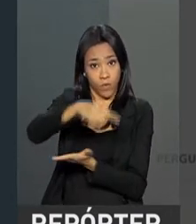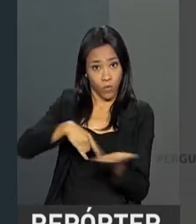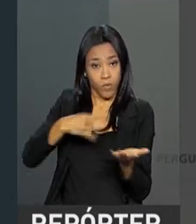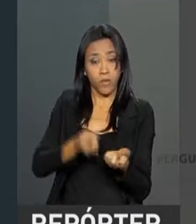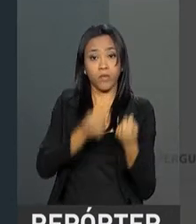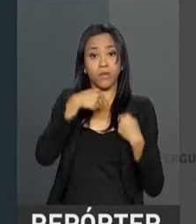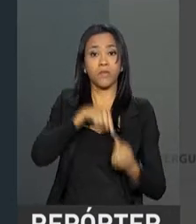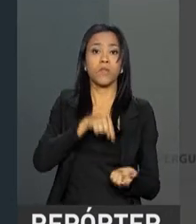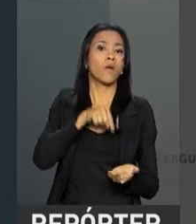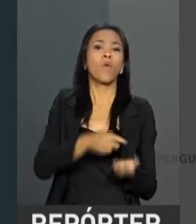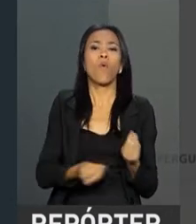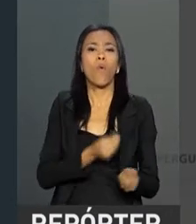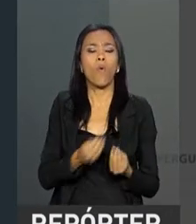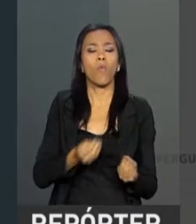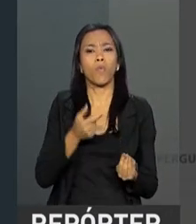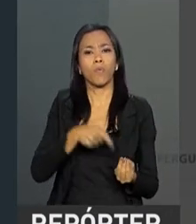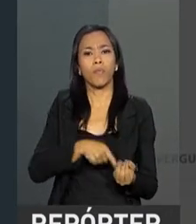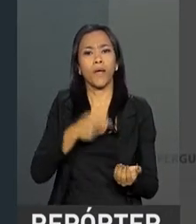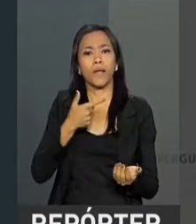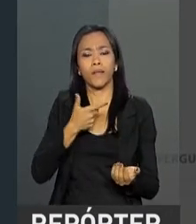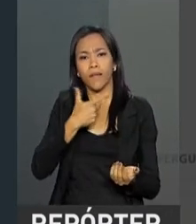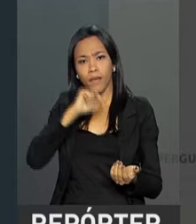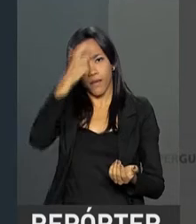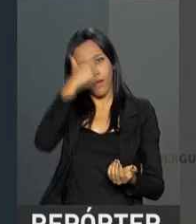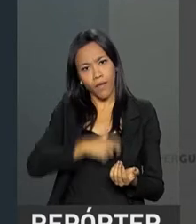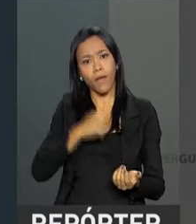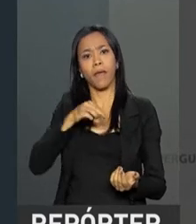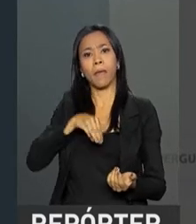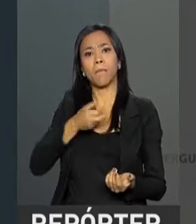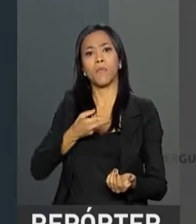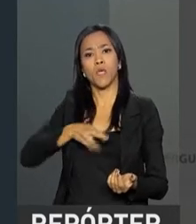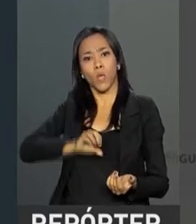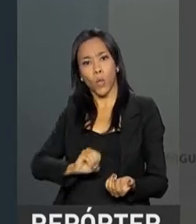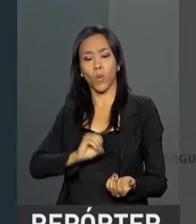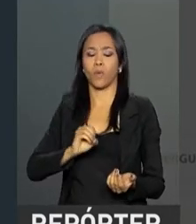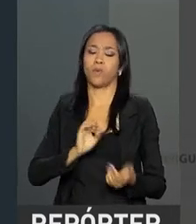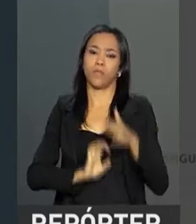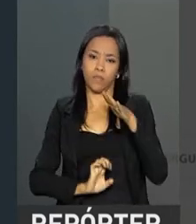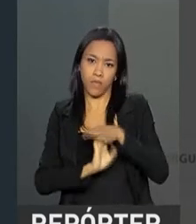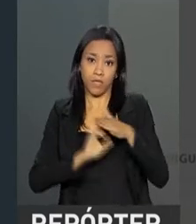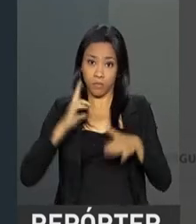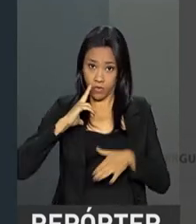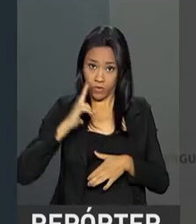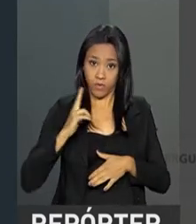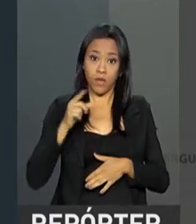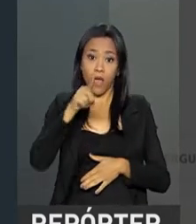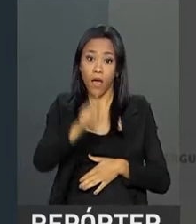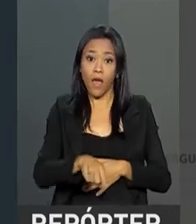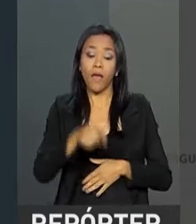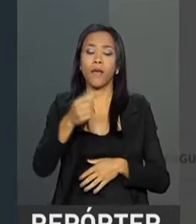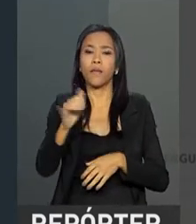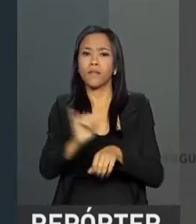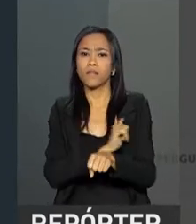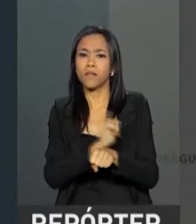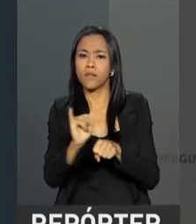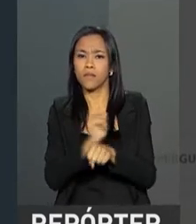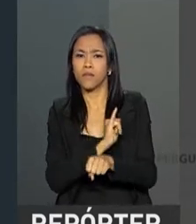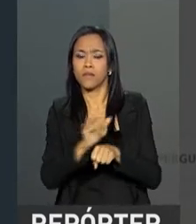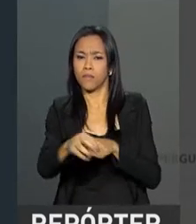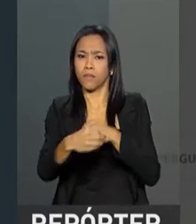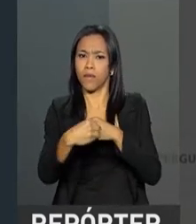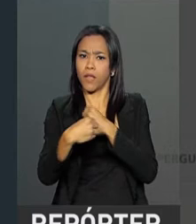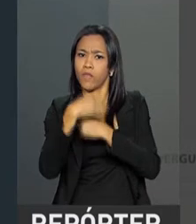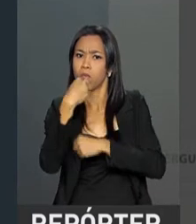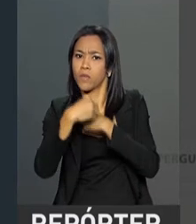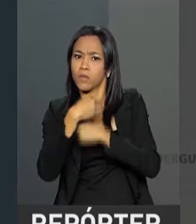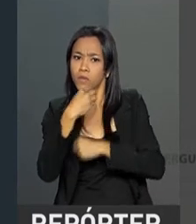atividades permitidas para o microempreendedor individual a ferramenta é a principal fonte de informação e